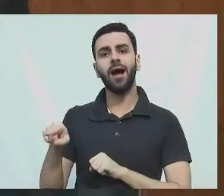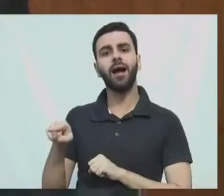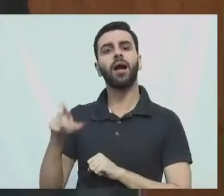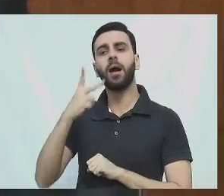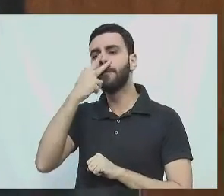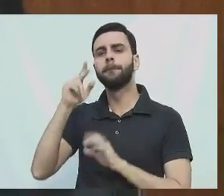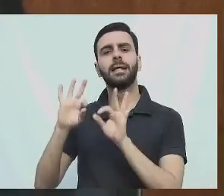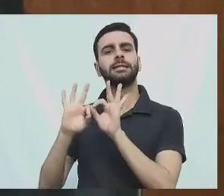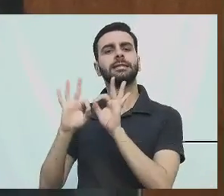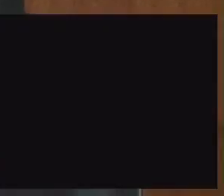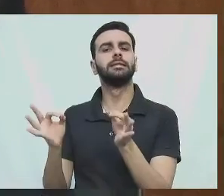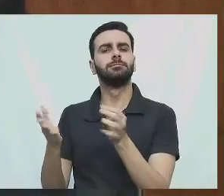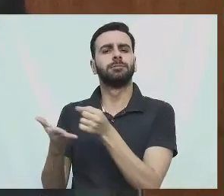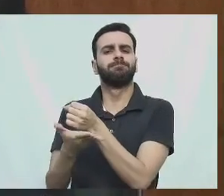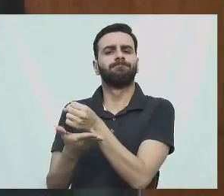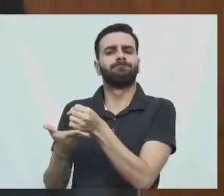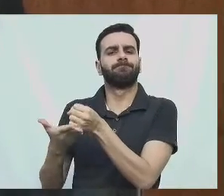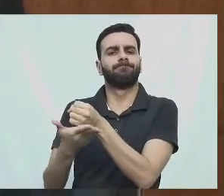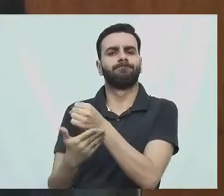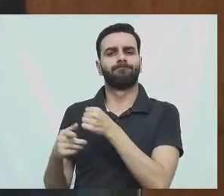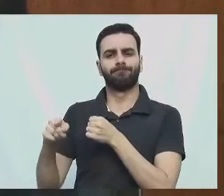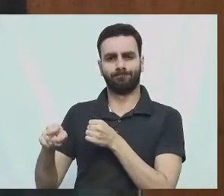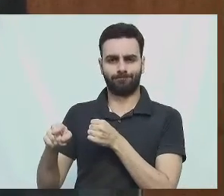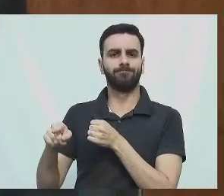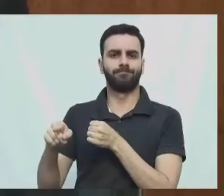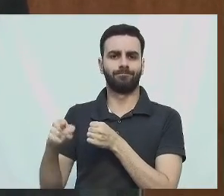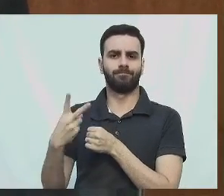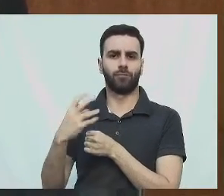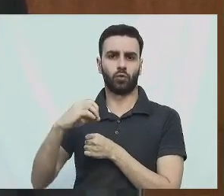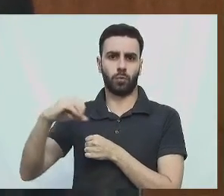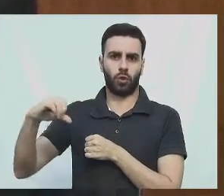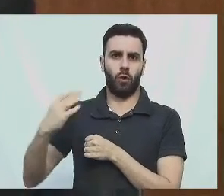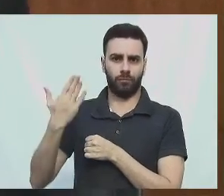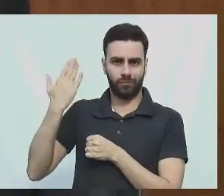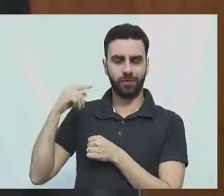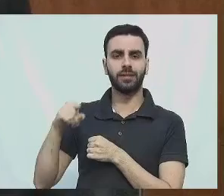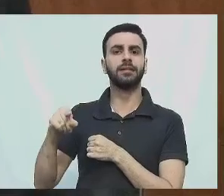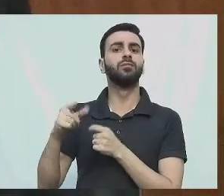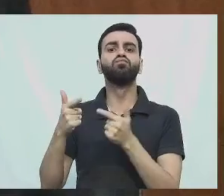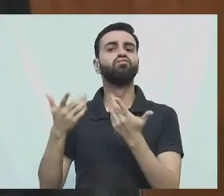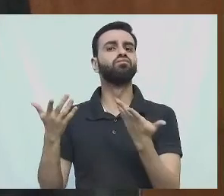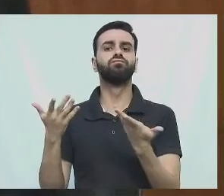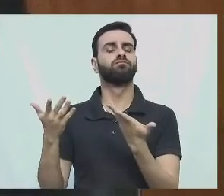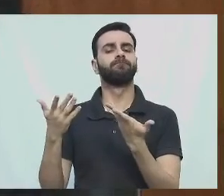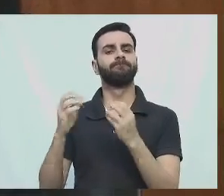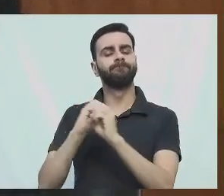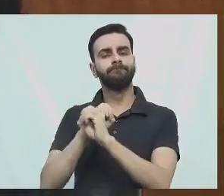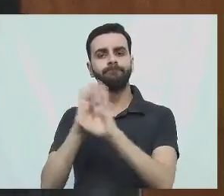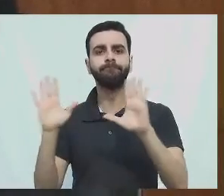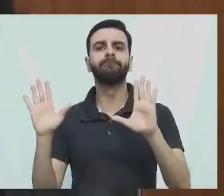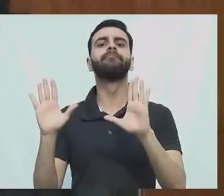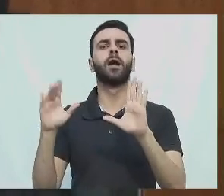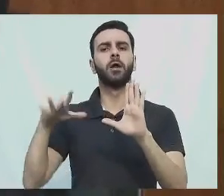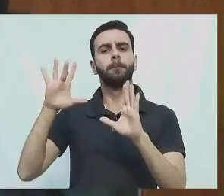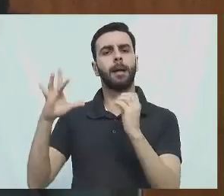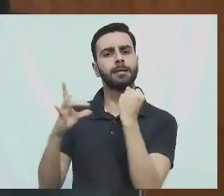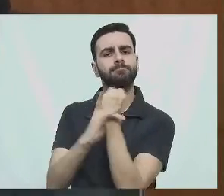muito simples, muito direta. Então, ela não trazia a questão realmente